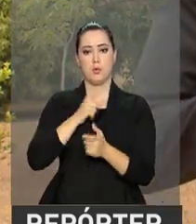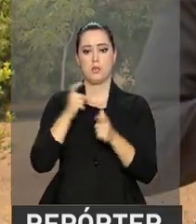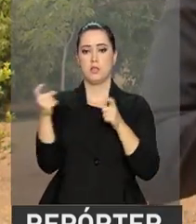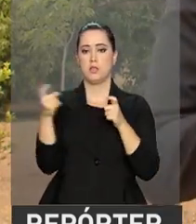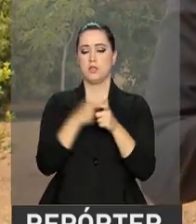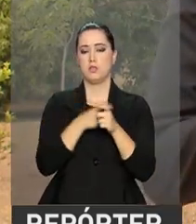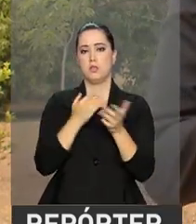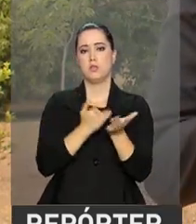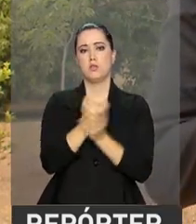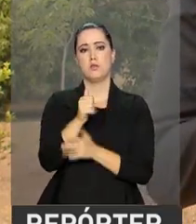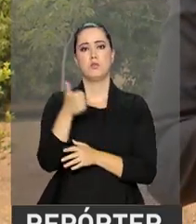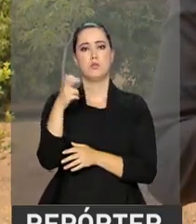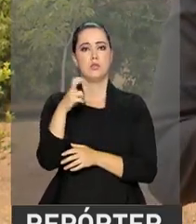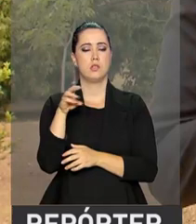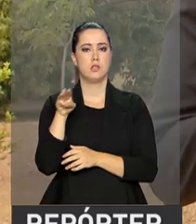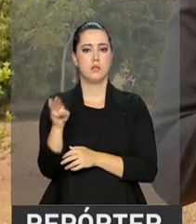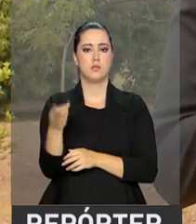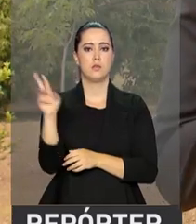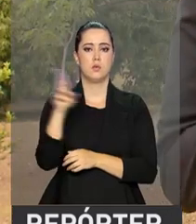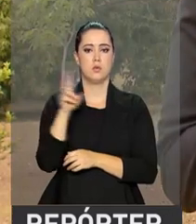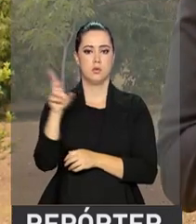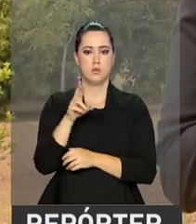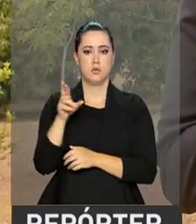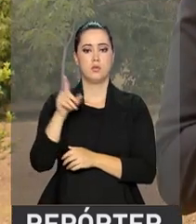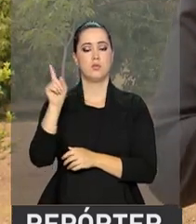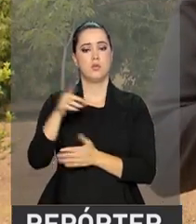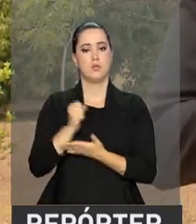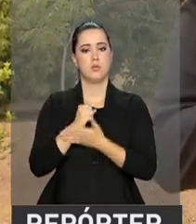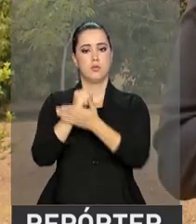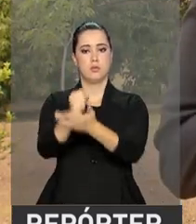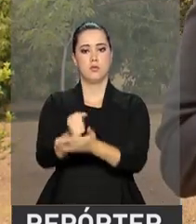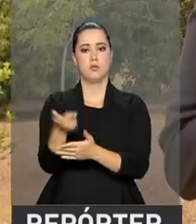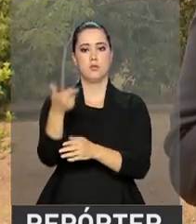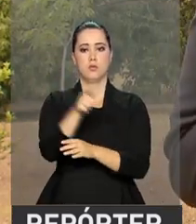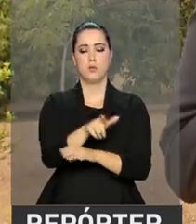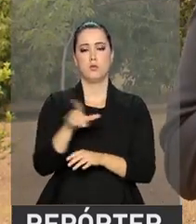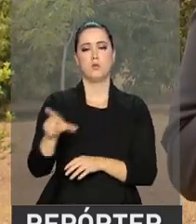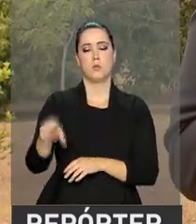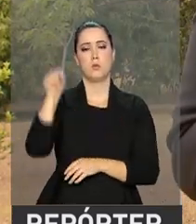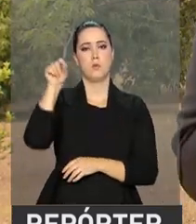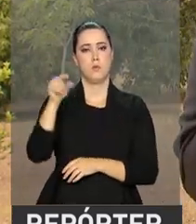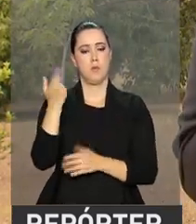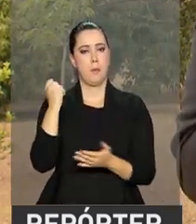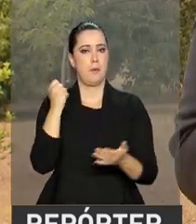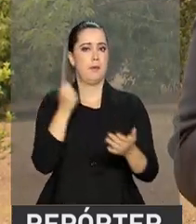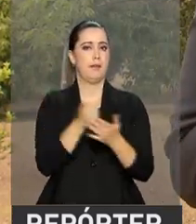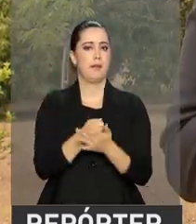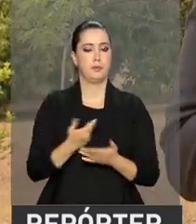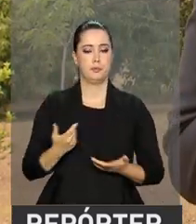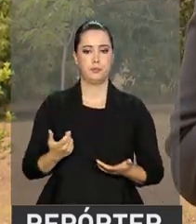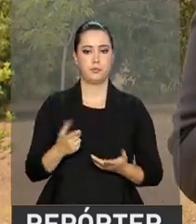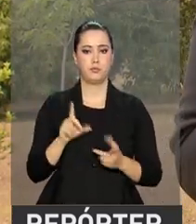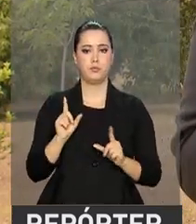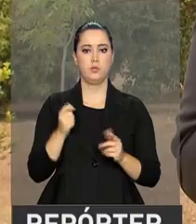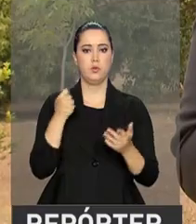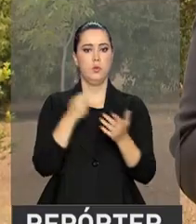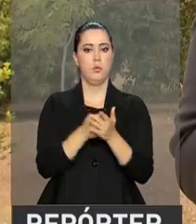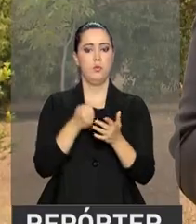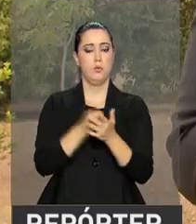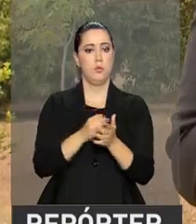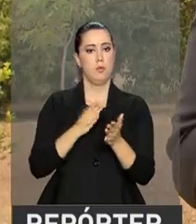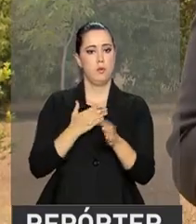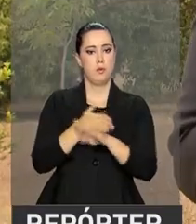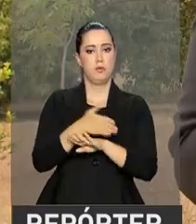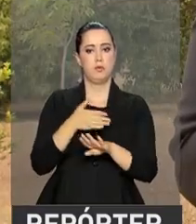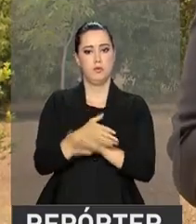a partir de 15 milhões de reais o programa ainda oferece uma outra opção para liquidação dos débitos com pagamento de